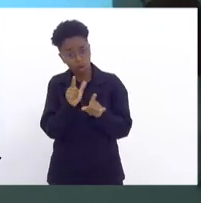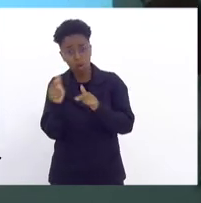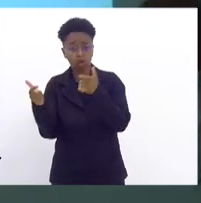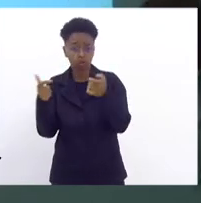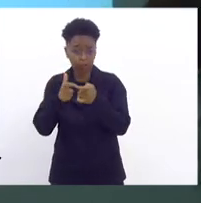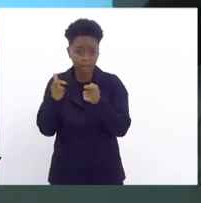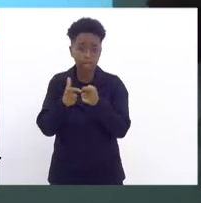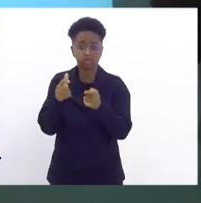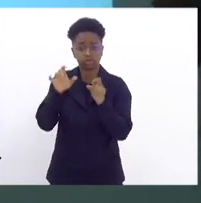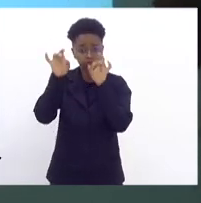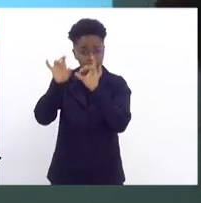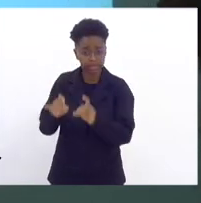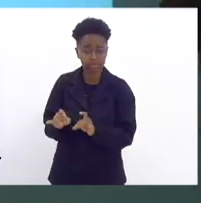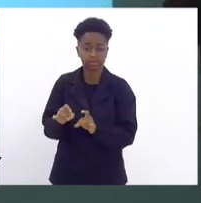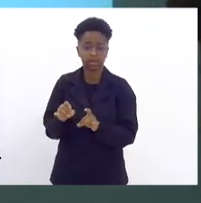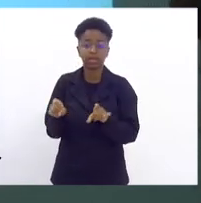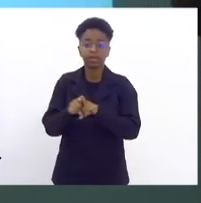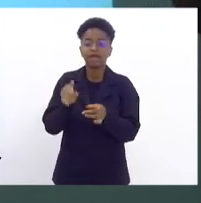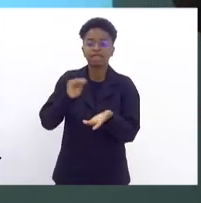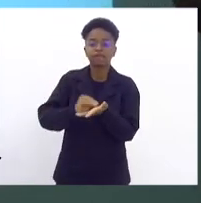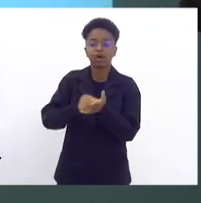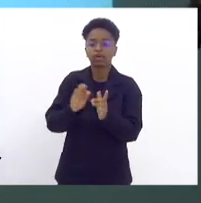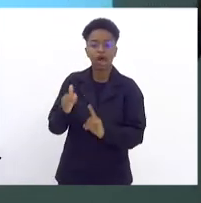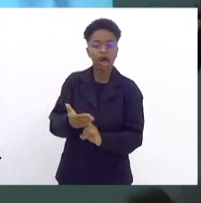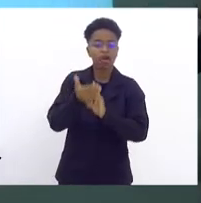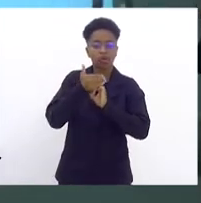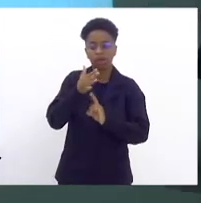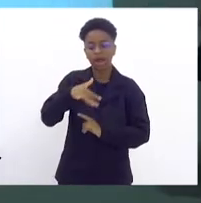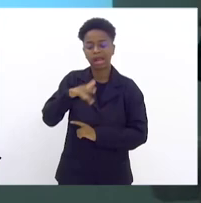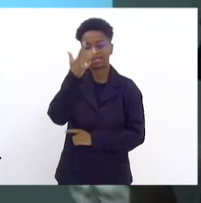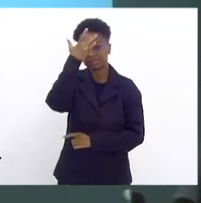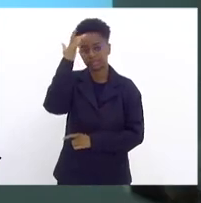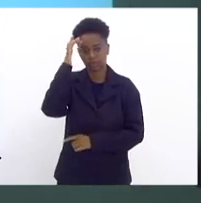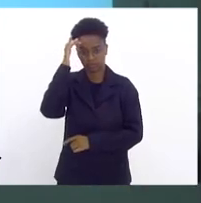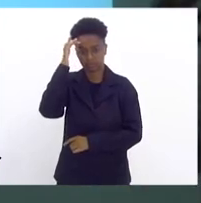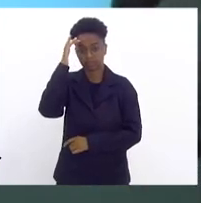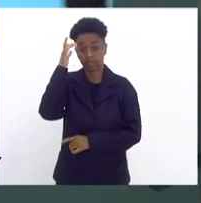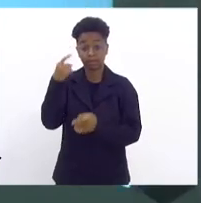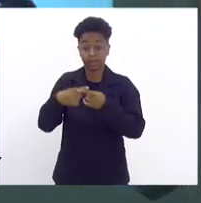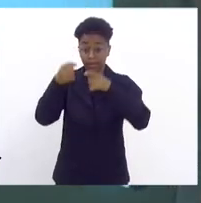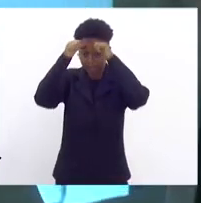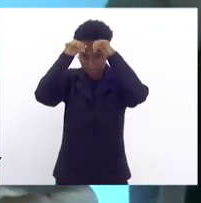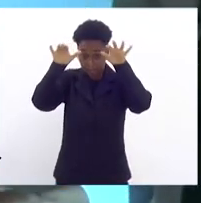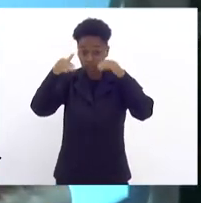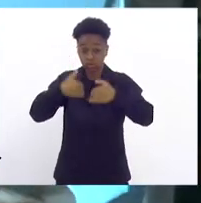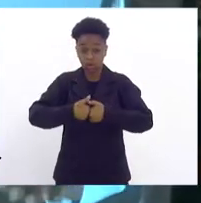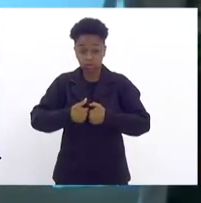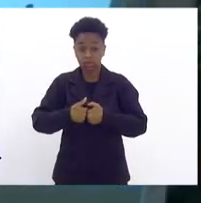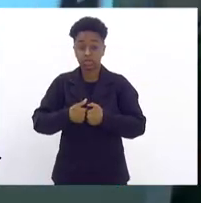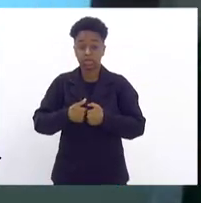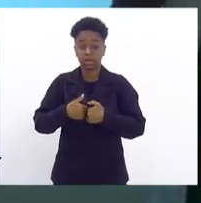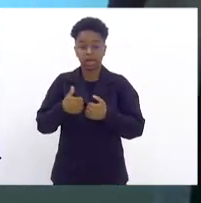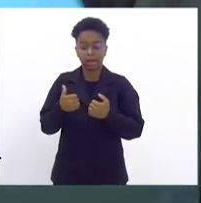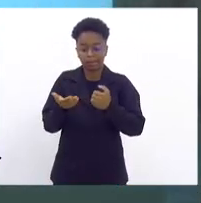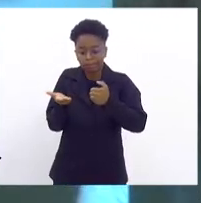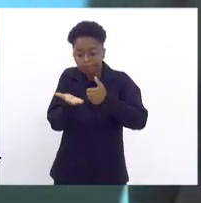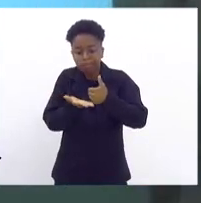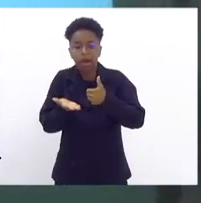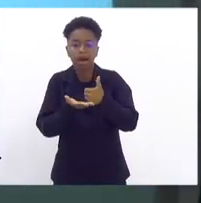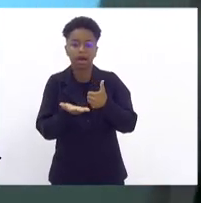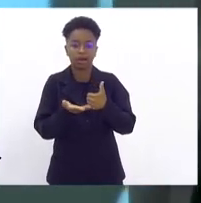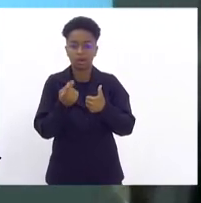todos os especialistas falta de acolhimento atendimento no serviço de saúde mental o autista suporte 1 por exemplo aquele que